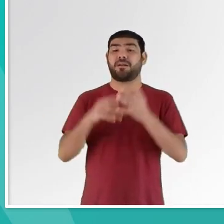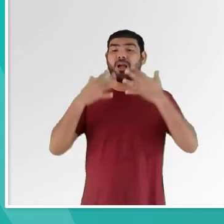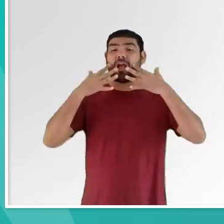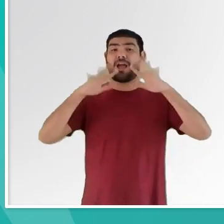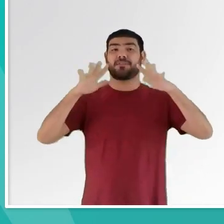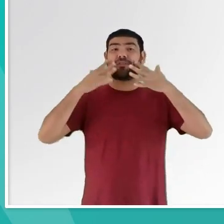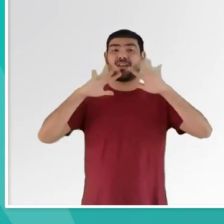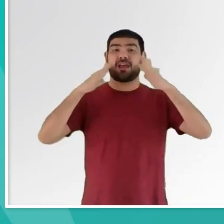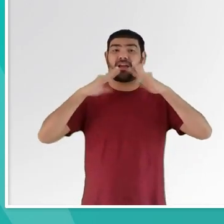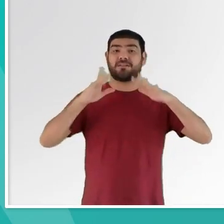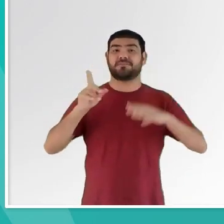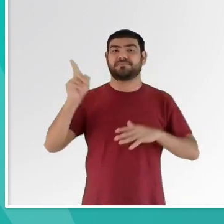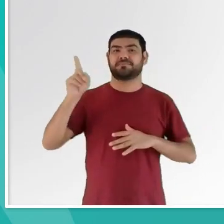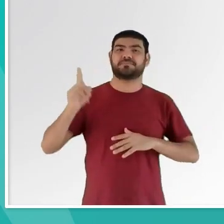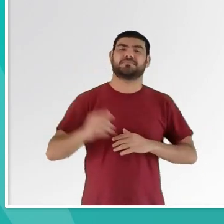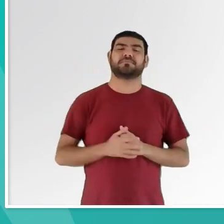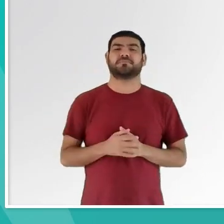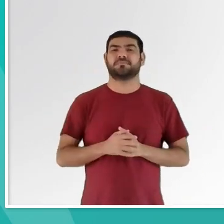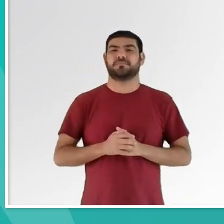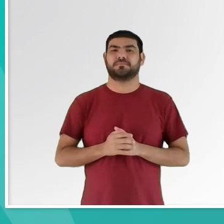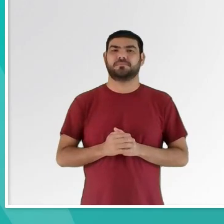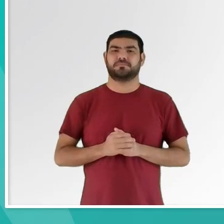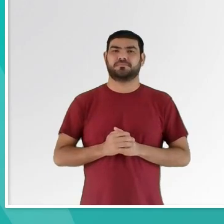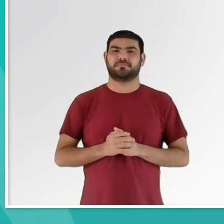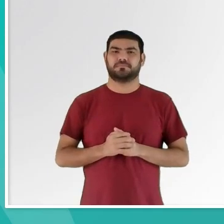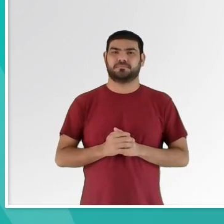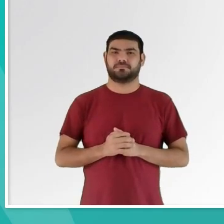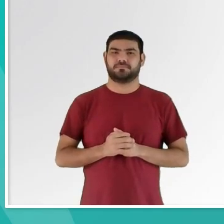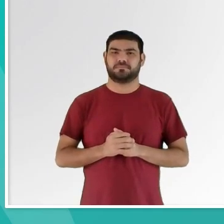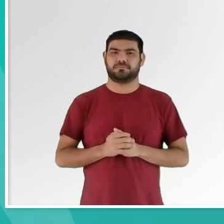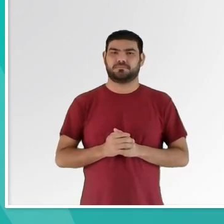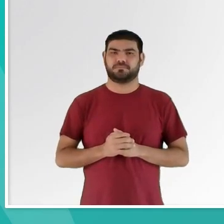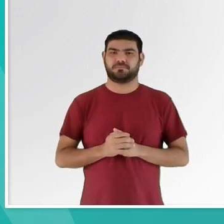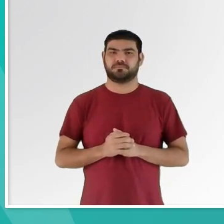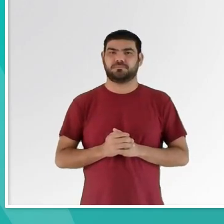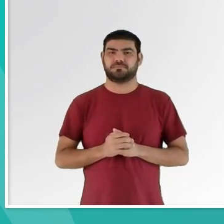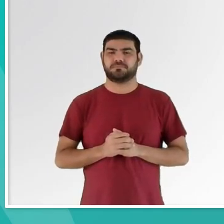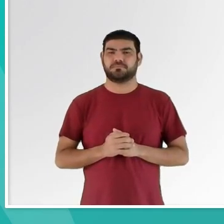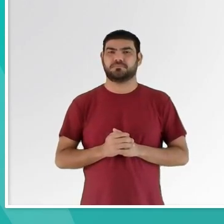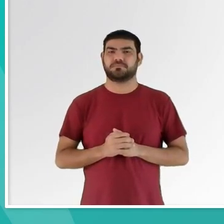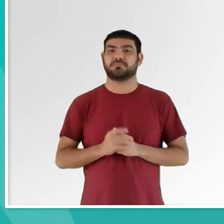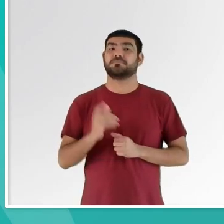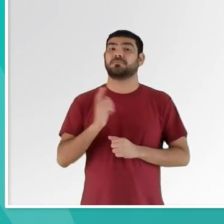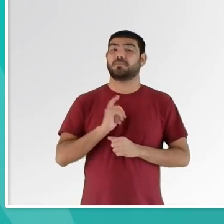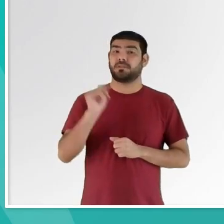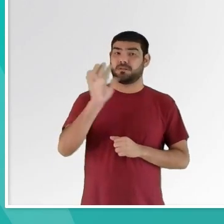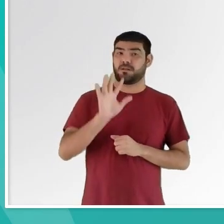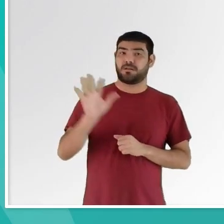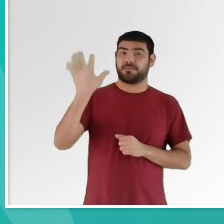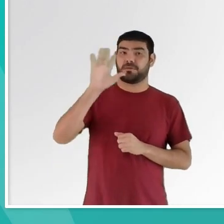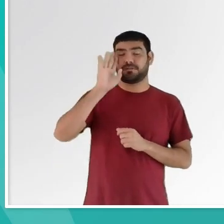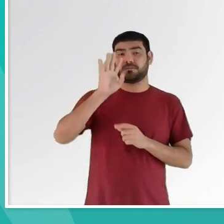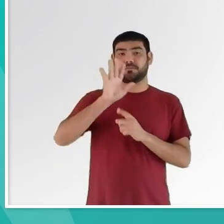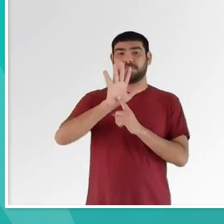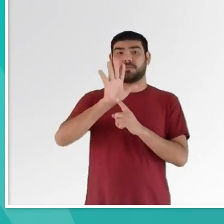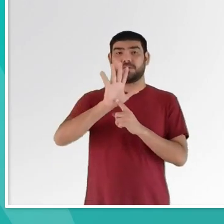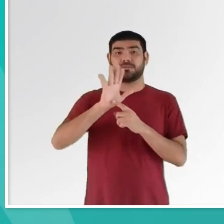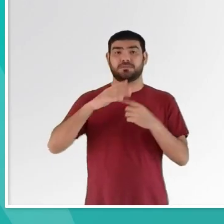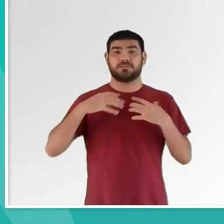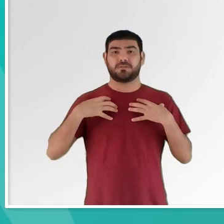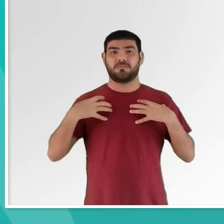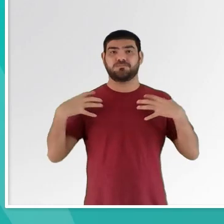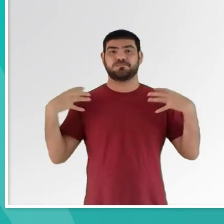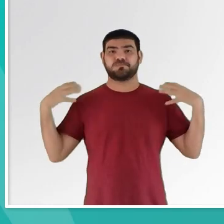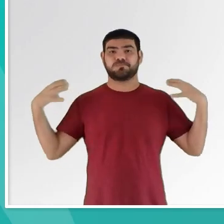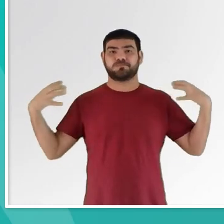dizer, orgânicas, que são descartadas da natureza. Aí nós temos várias imagens que mostram a land art, ok? Foi um